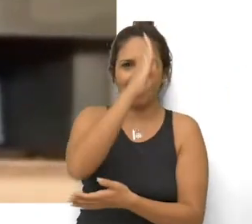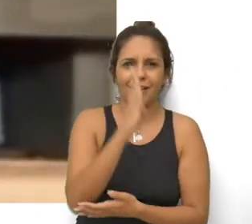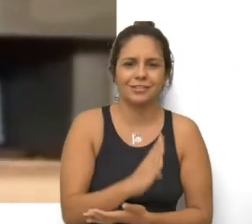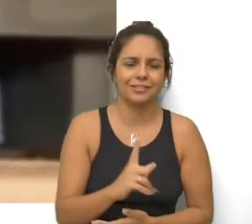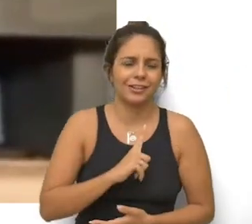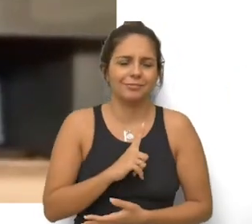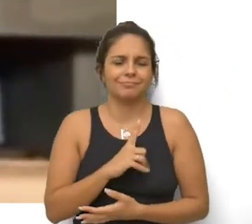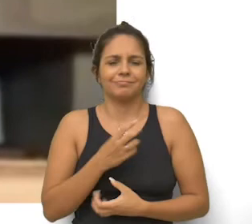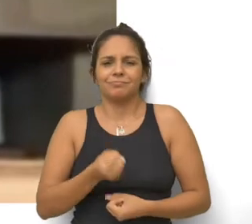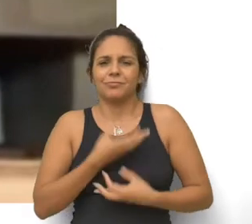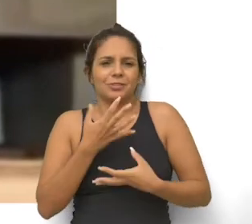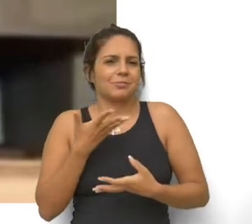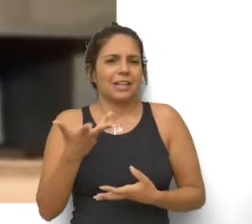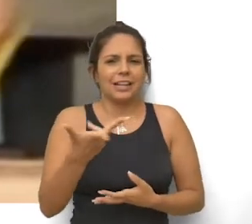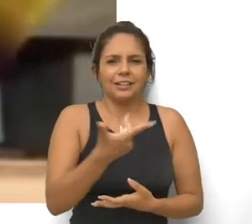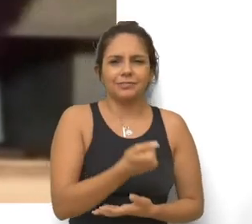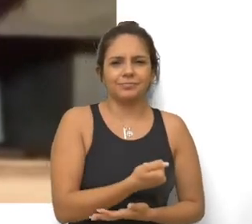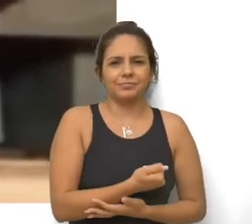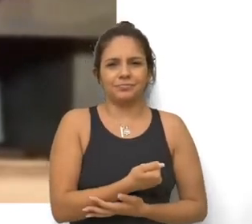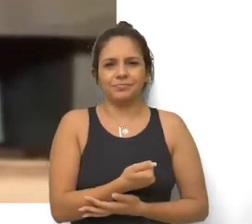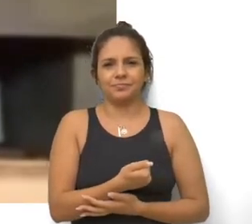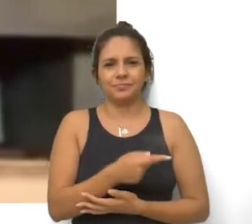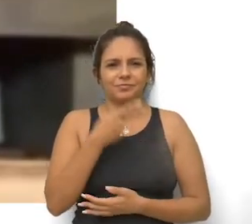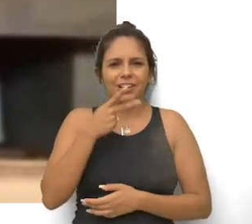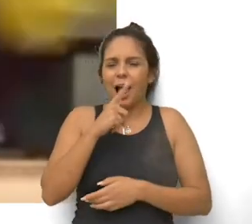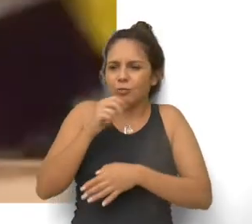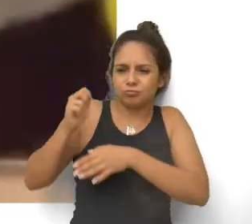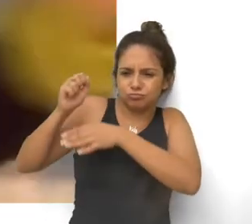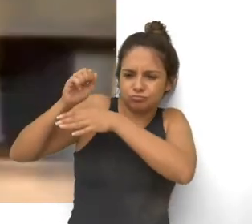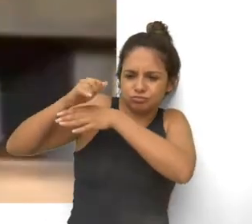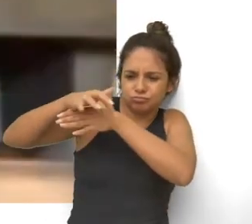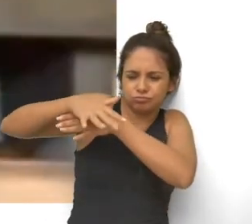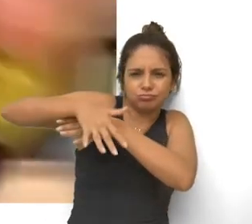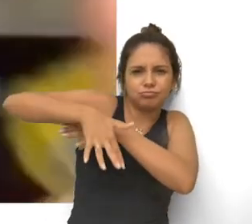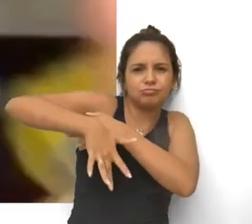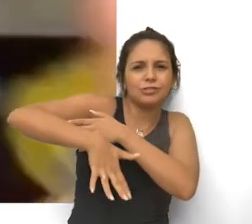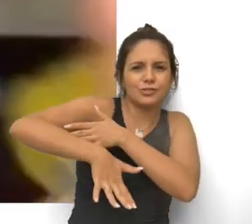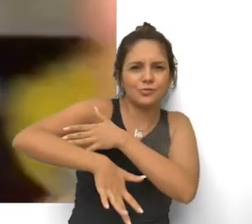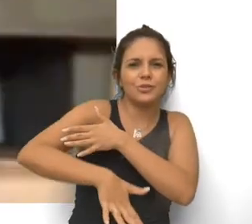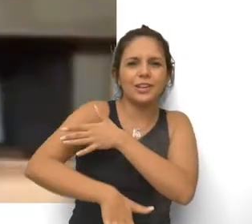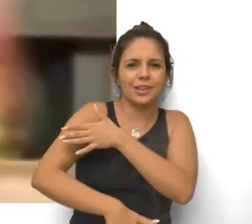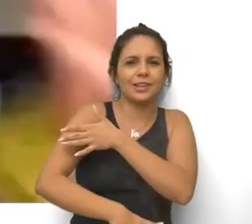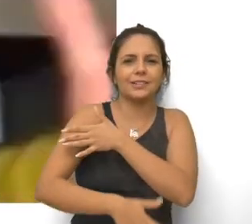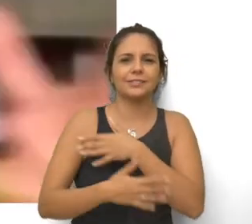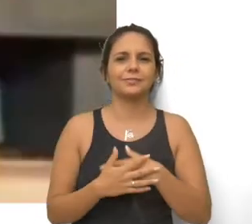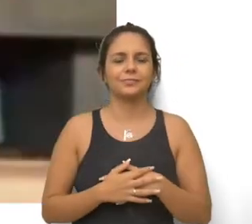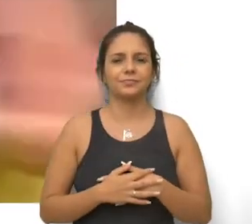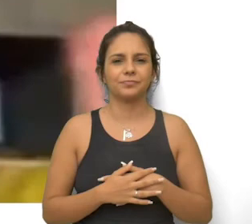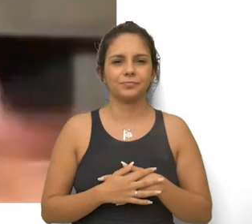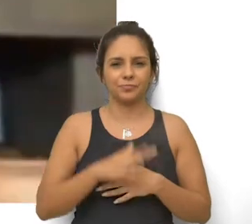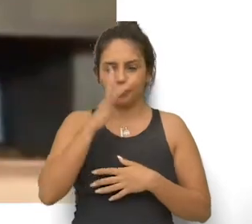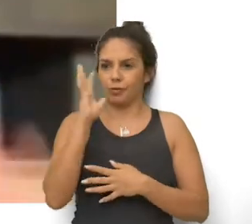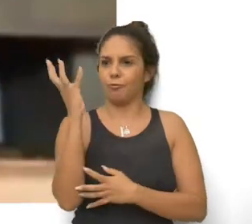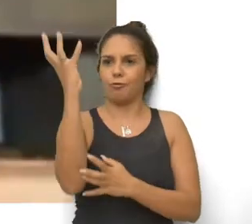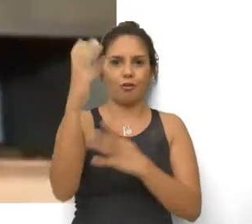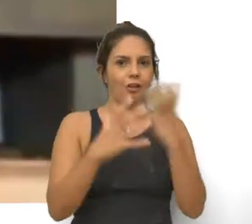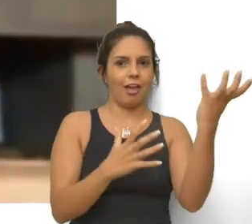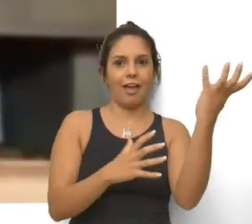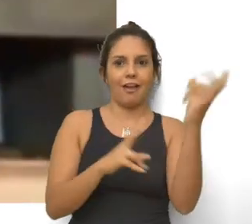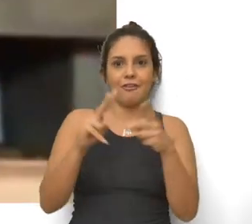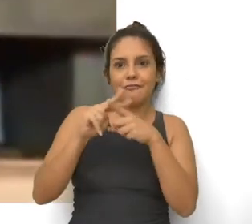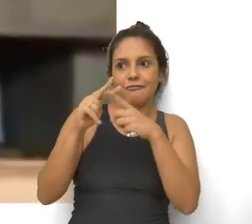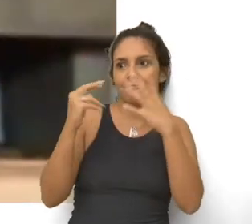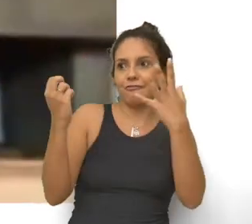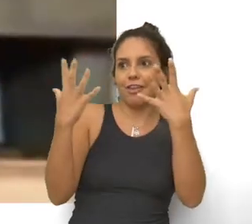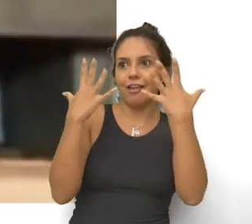poemas maravilhosos, quando ela fala das cachoeiras que caem naquela floresta, naquele